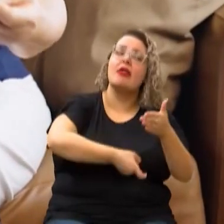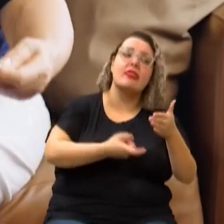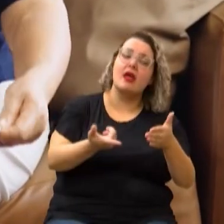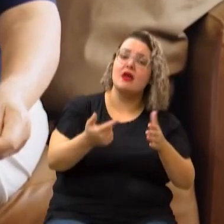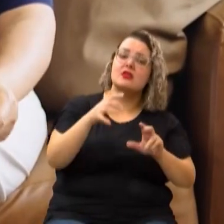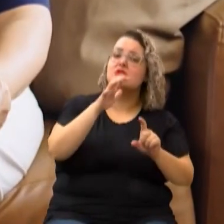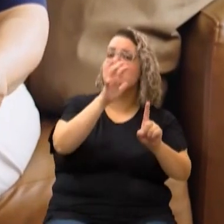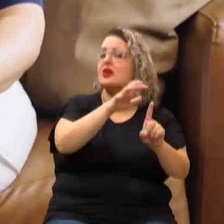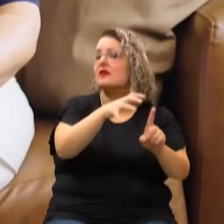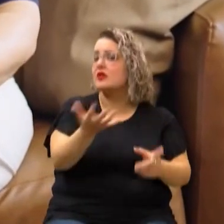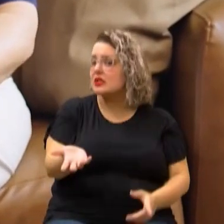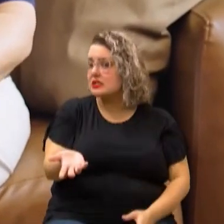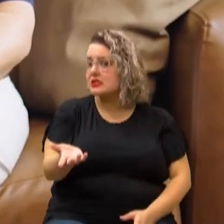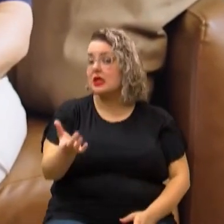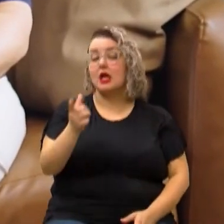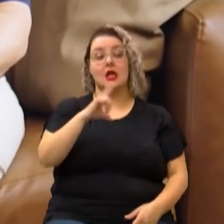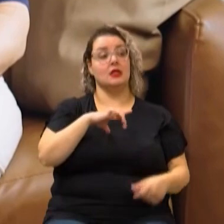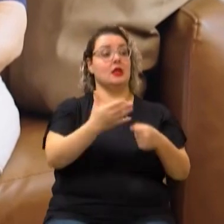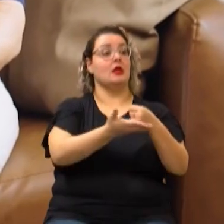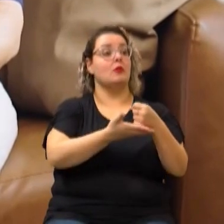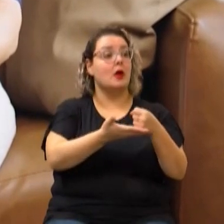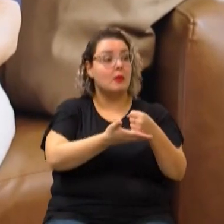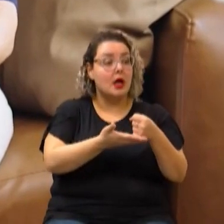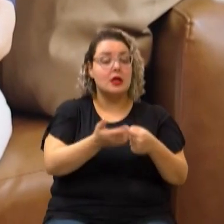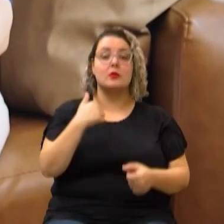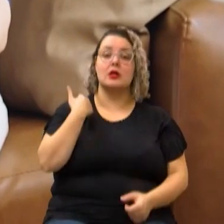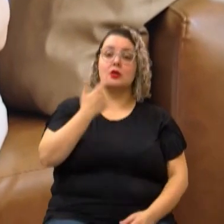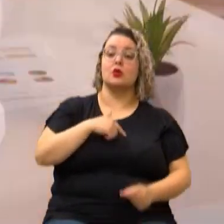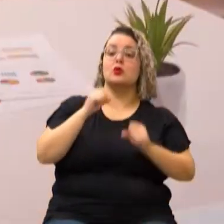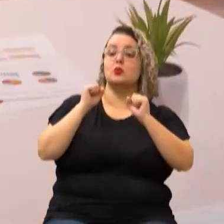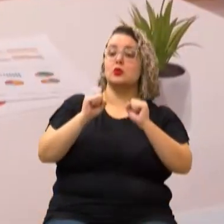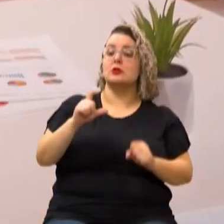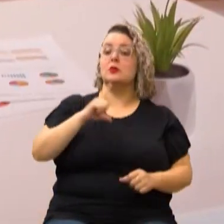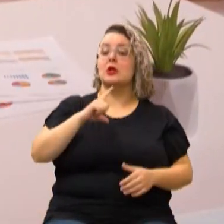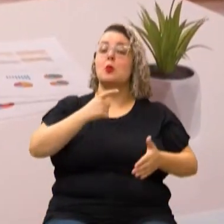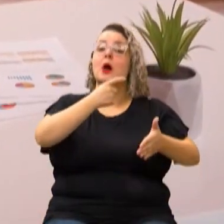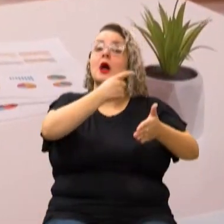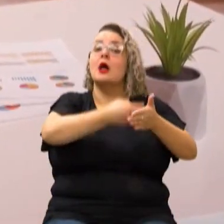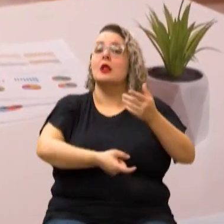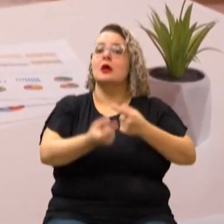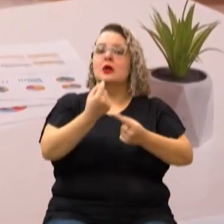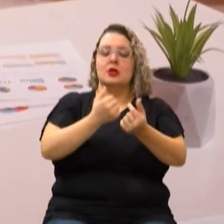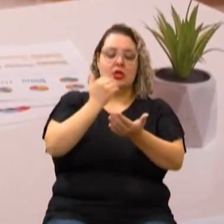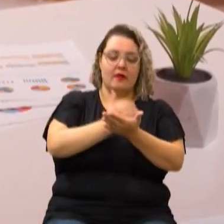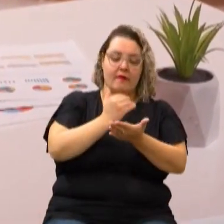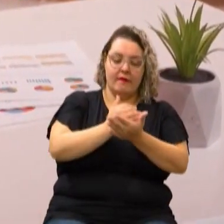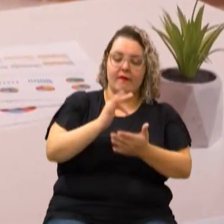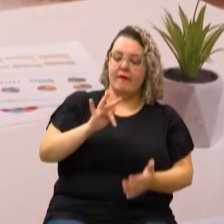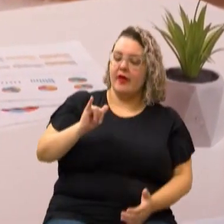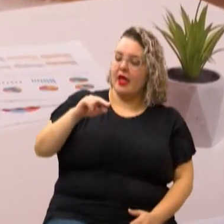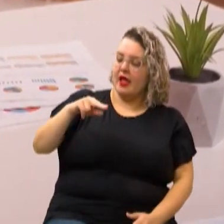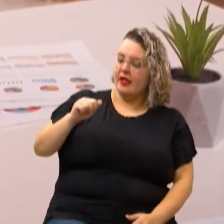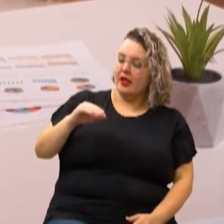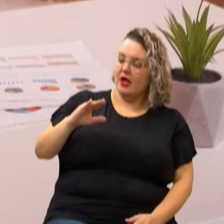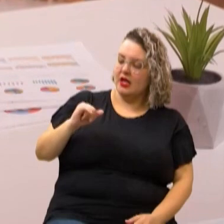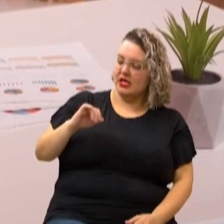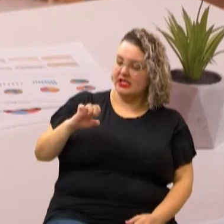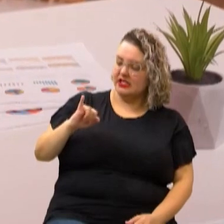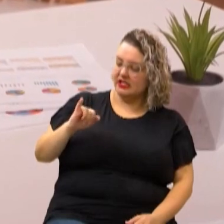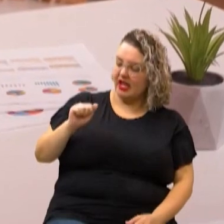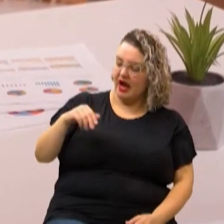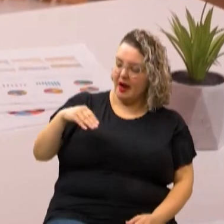ocorre? O supermercado vai incluir no preço do frete lá no alimento. Então, podemos dizer assim, não é uma bola